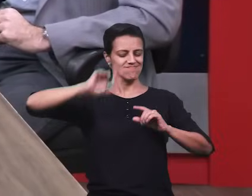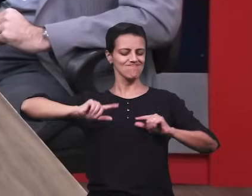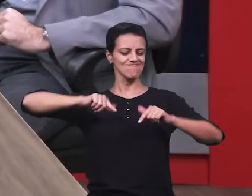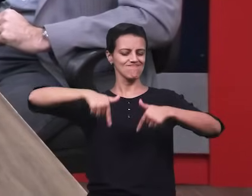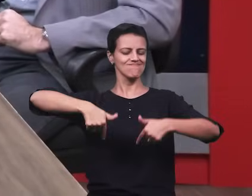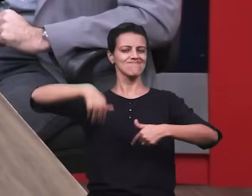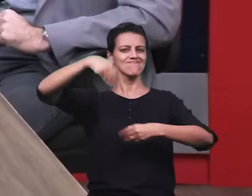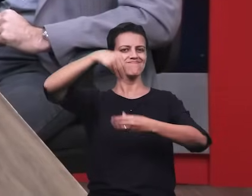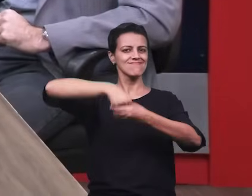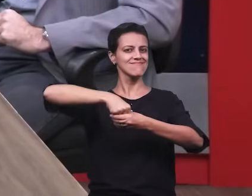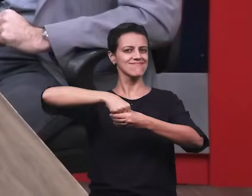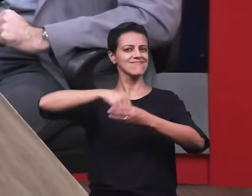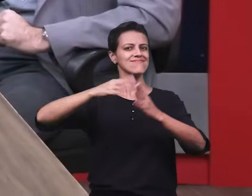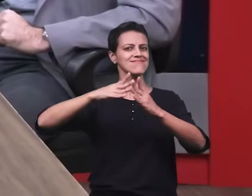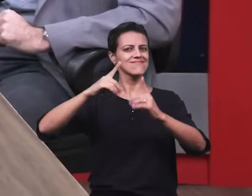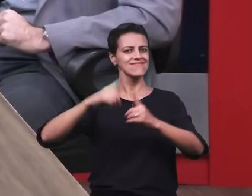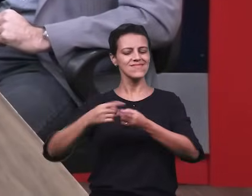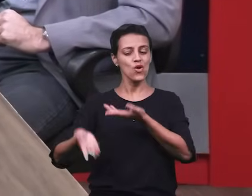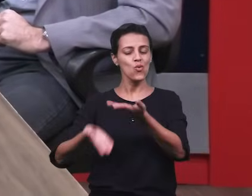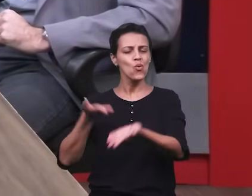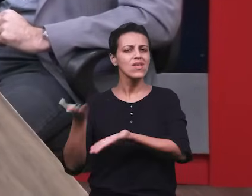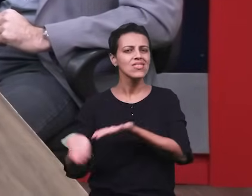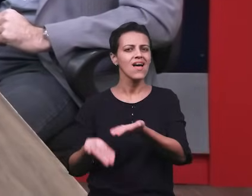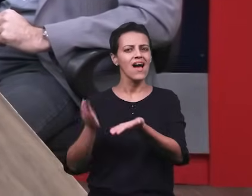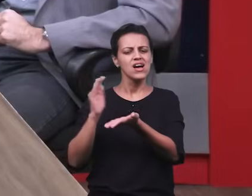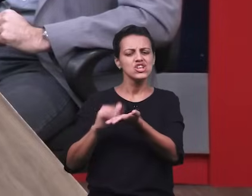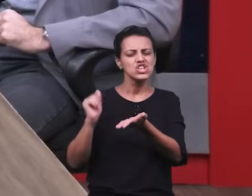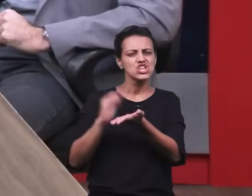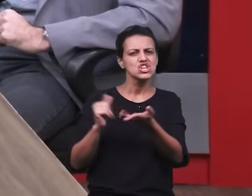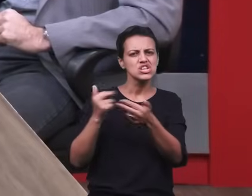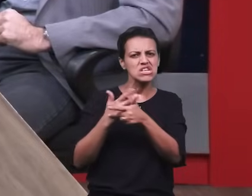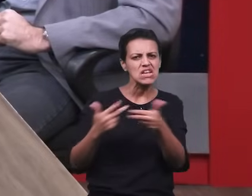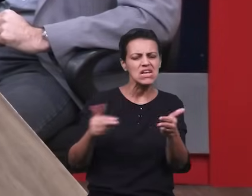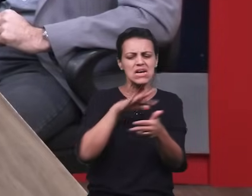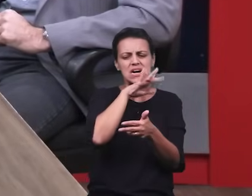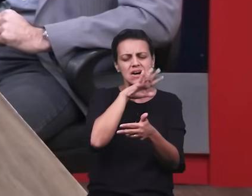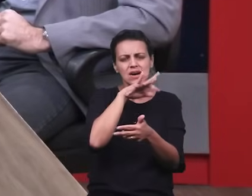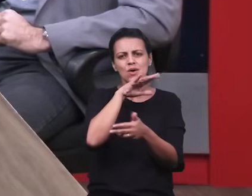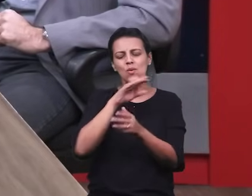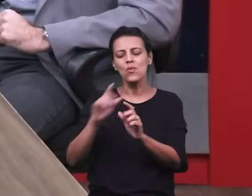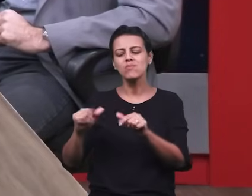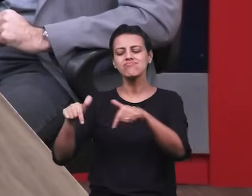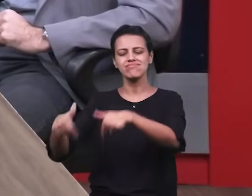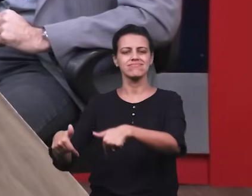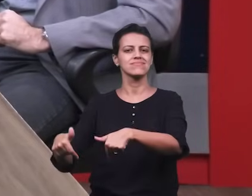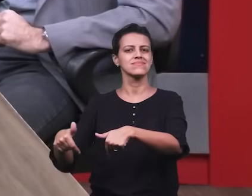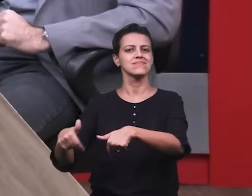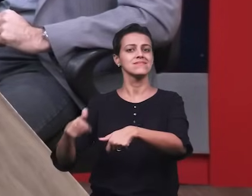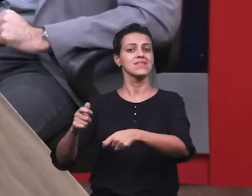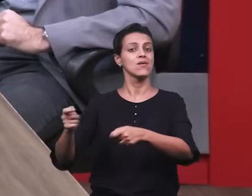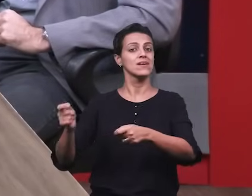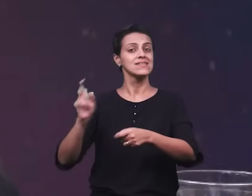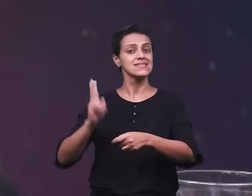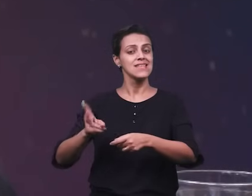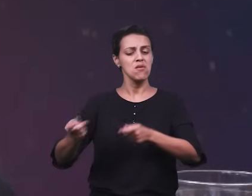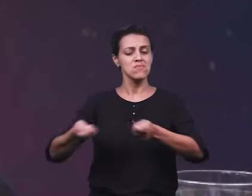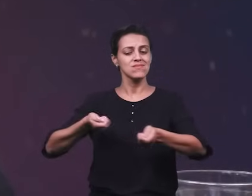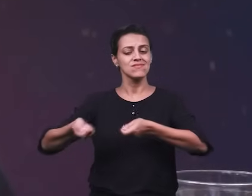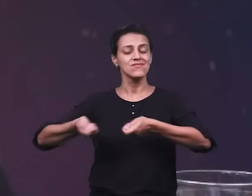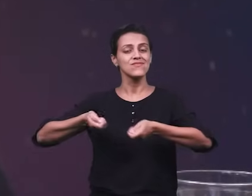purificar, para alimentar e para retirar o que não é bom para o corpo. Então, o governo está